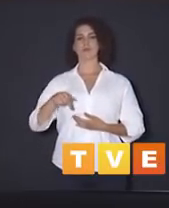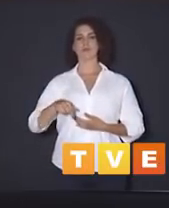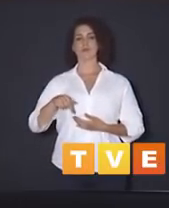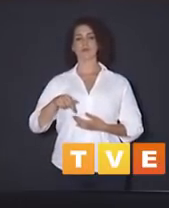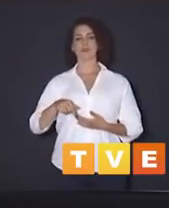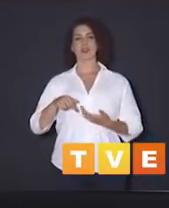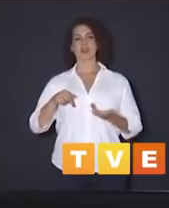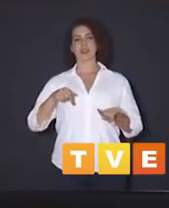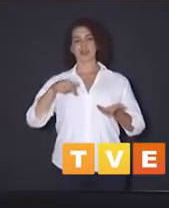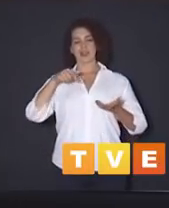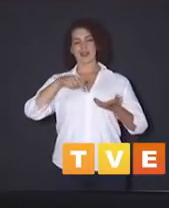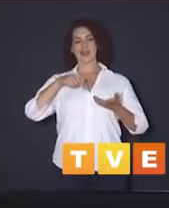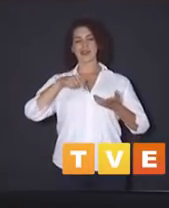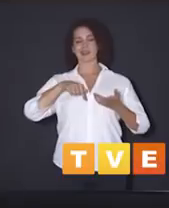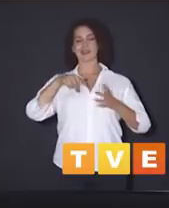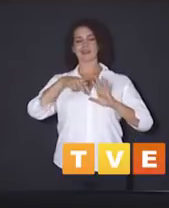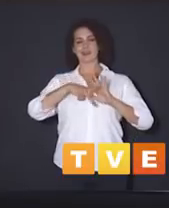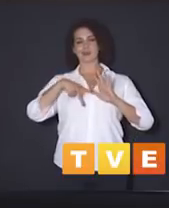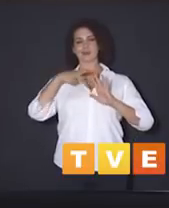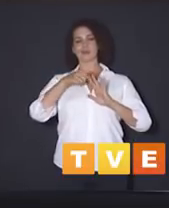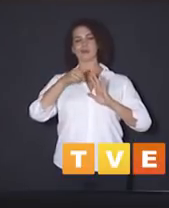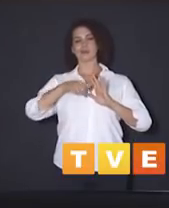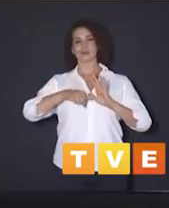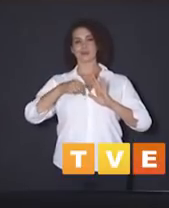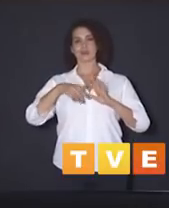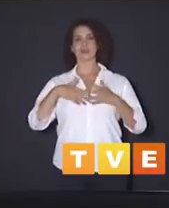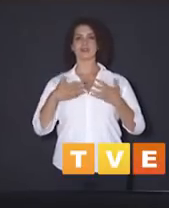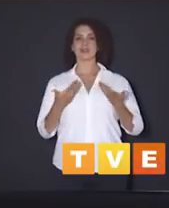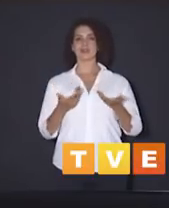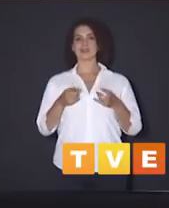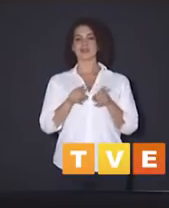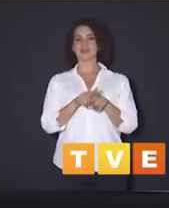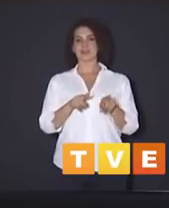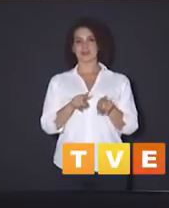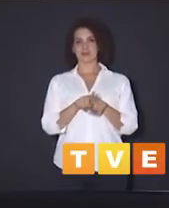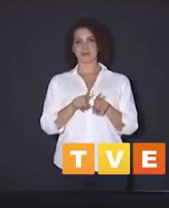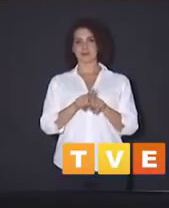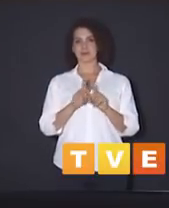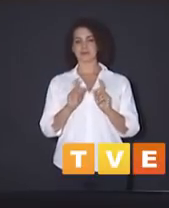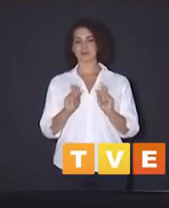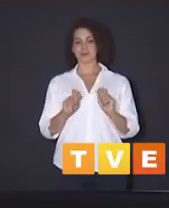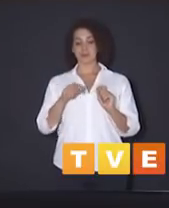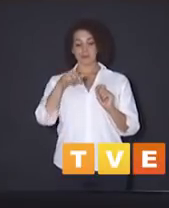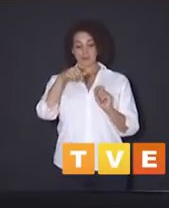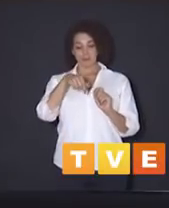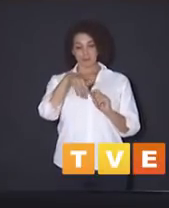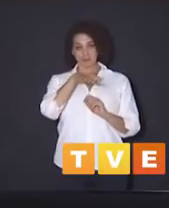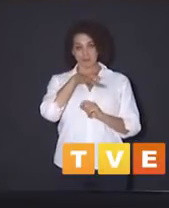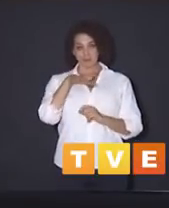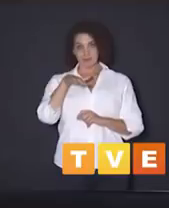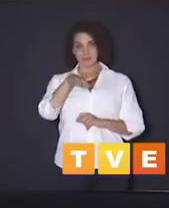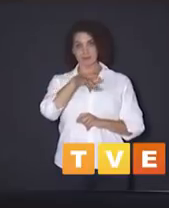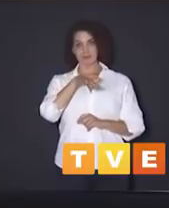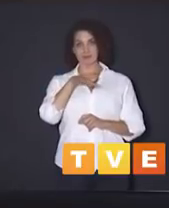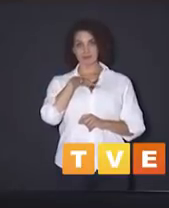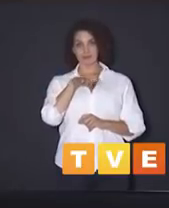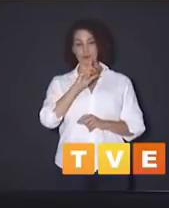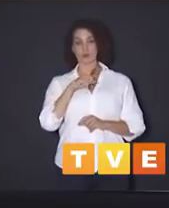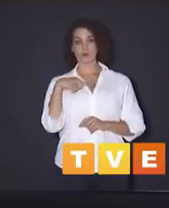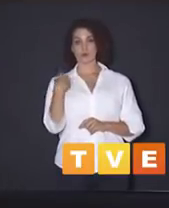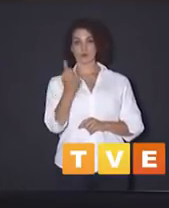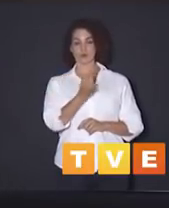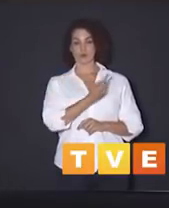nessa atividade e pra dizer o seguinte este território os nossos territórios